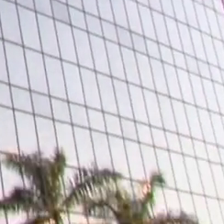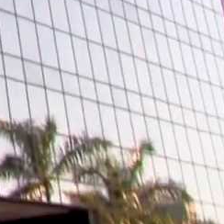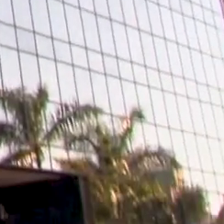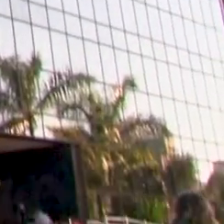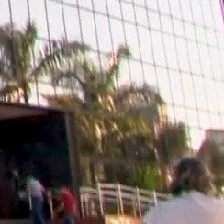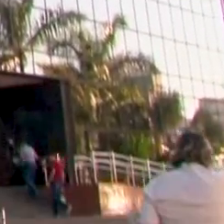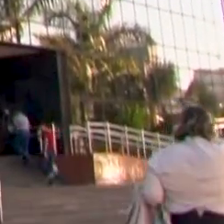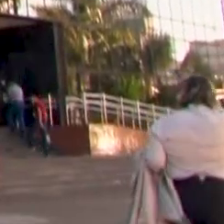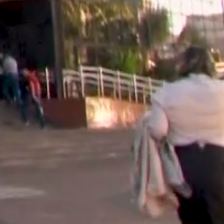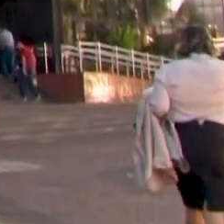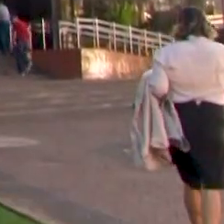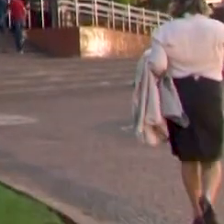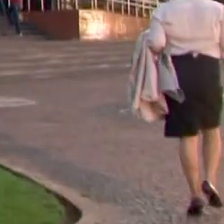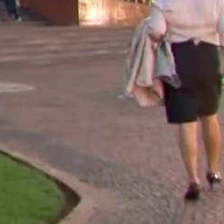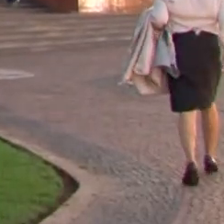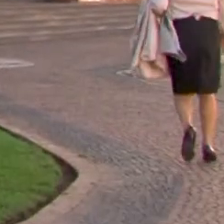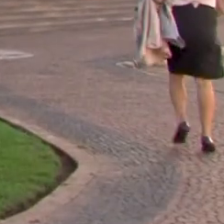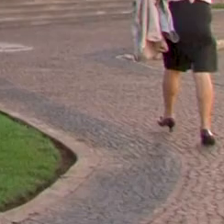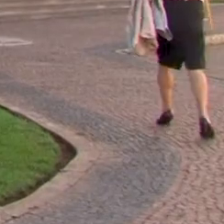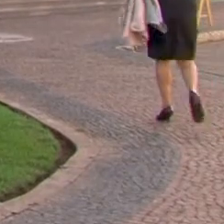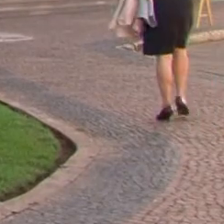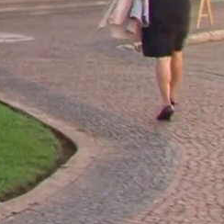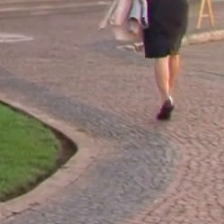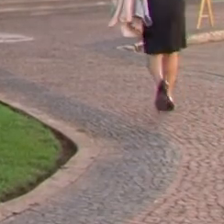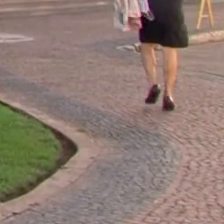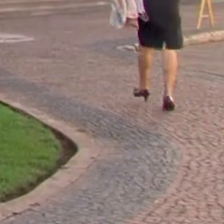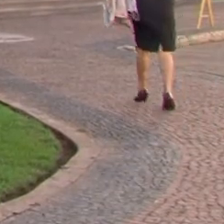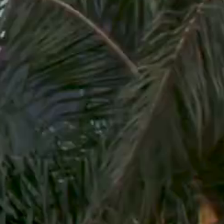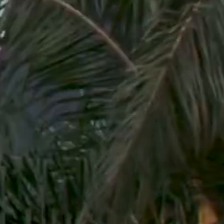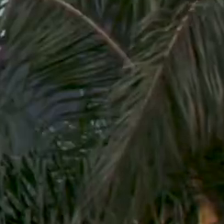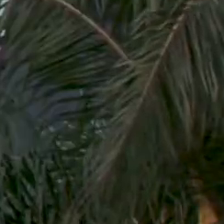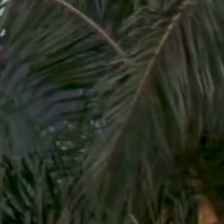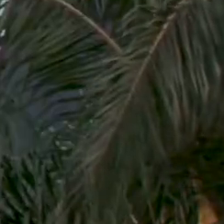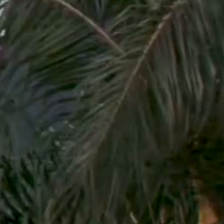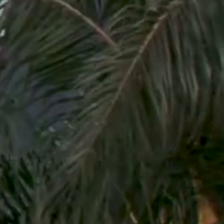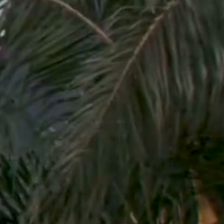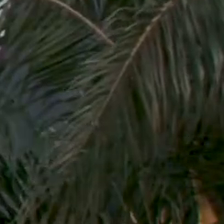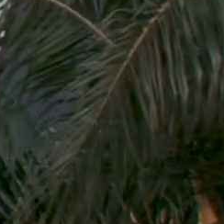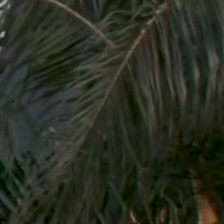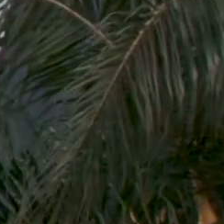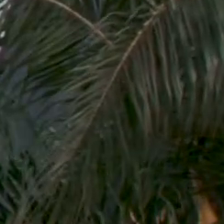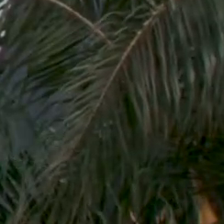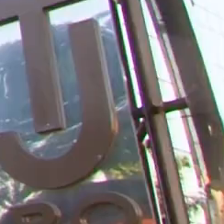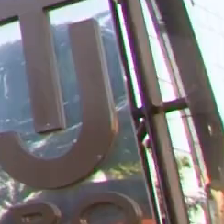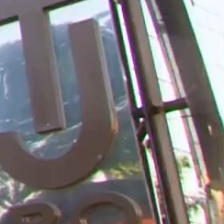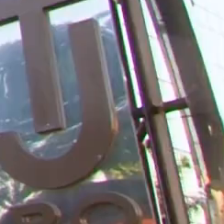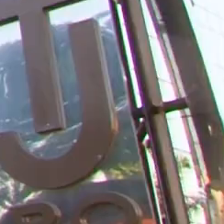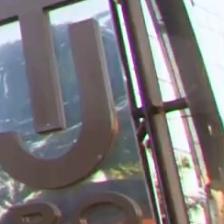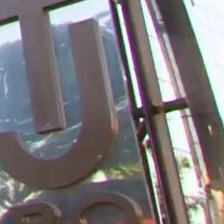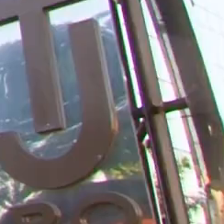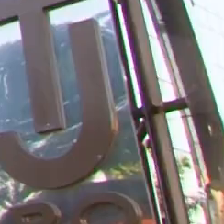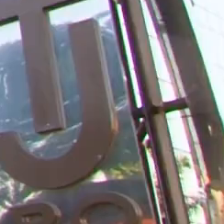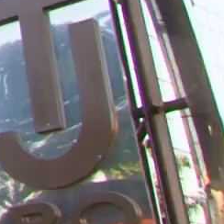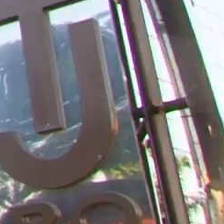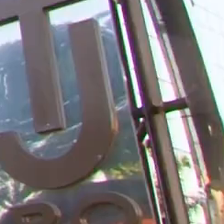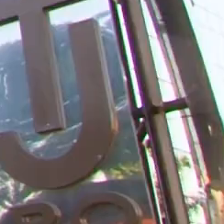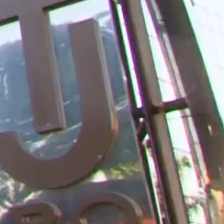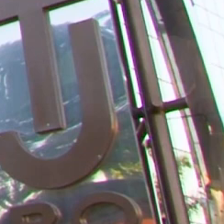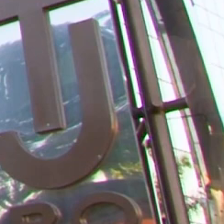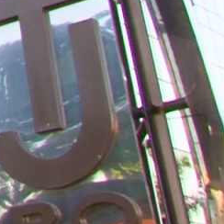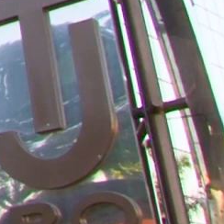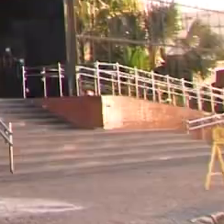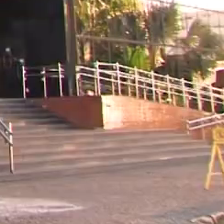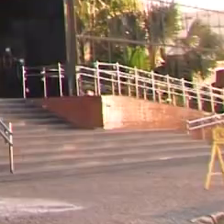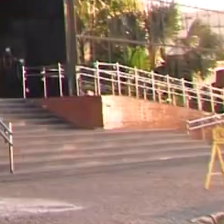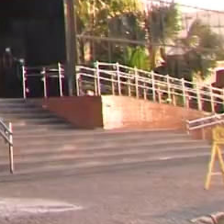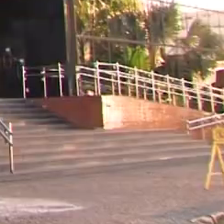acordão do Tribunal de Justiça do estado que indeferiu a participação da entidade como assistente de defesa na ação penal que apura